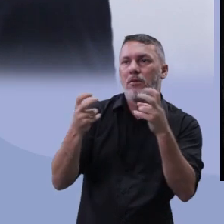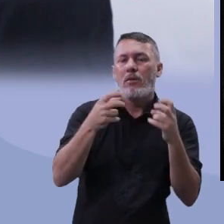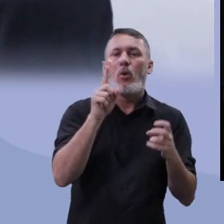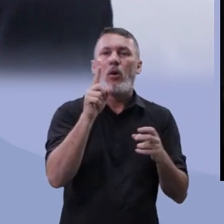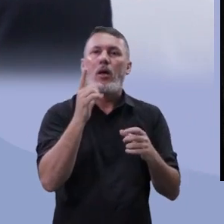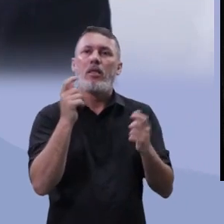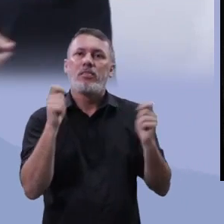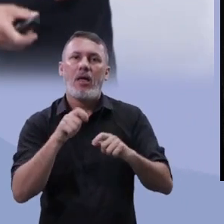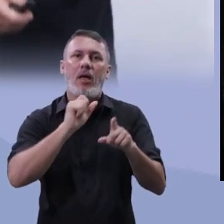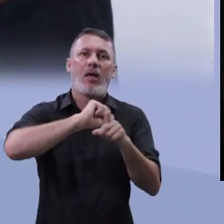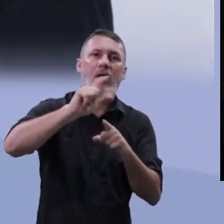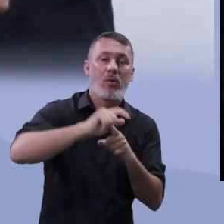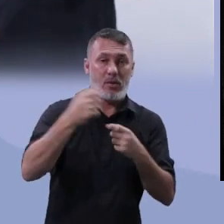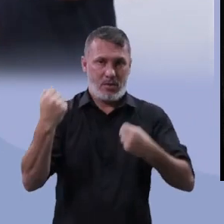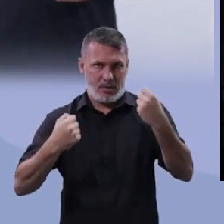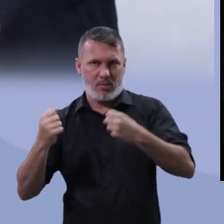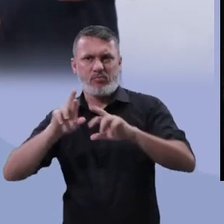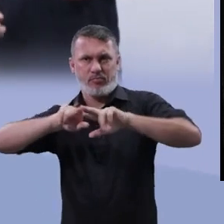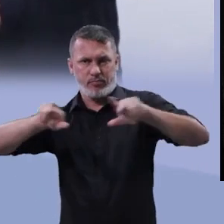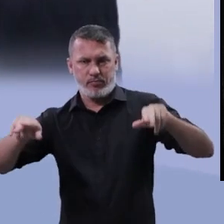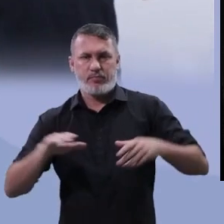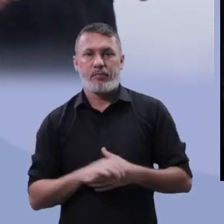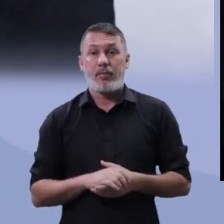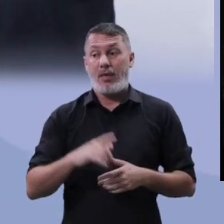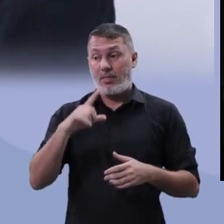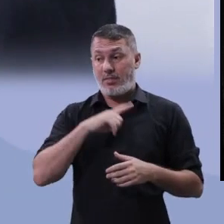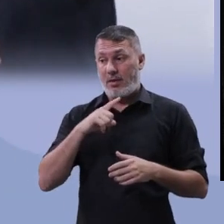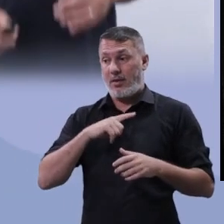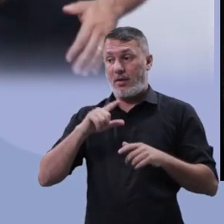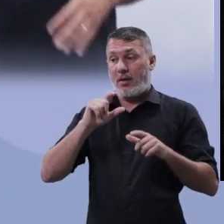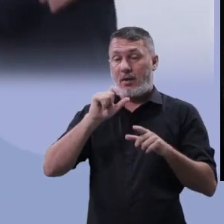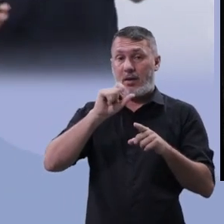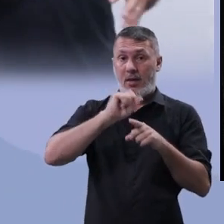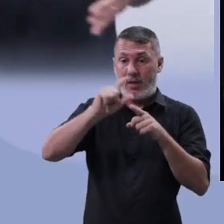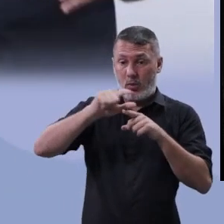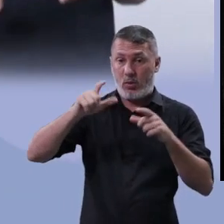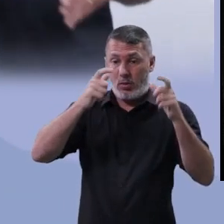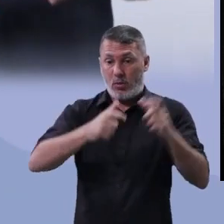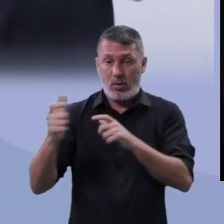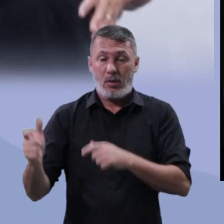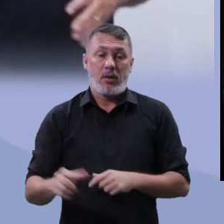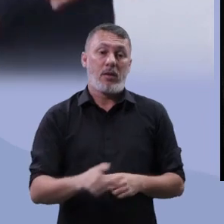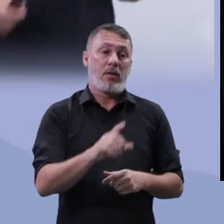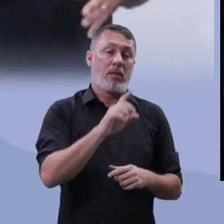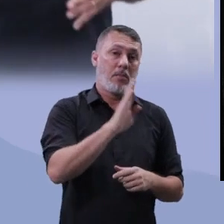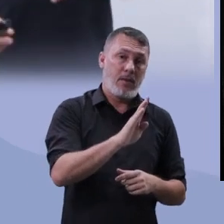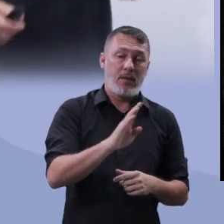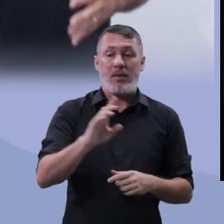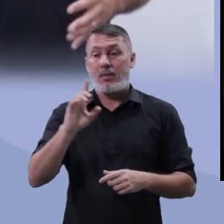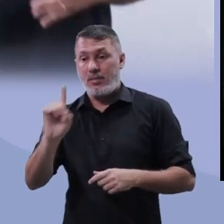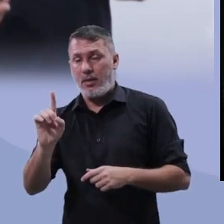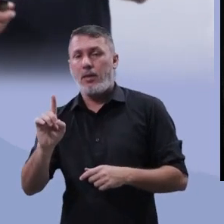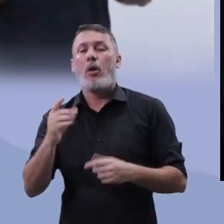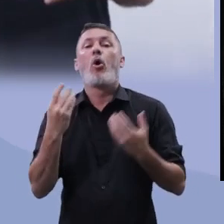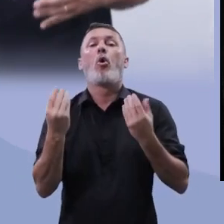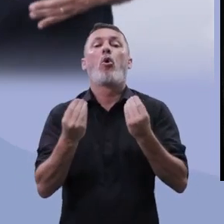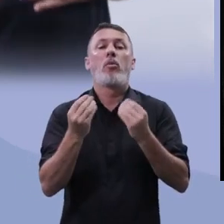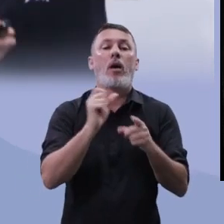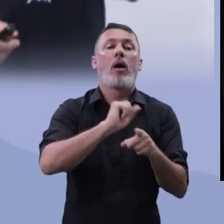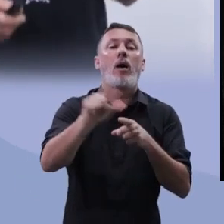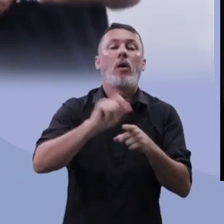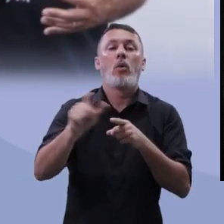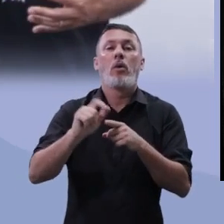tornem acessíveis. Nas locadoras P e Q, o valor da diária de seus carros depende da distância